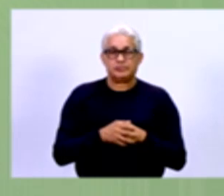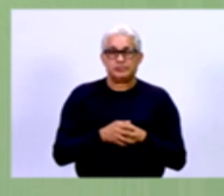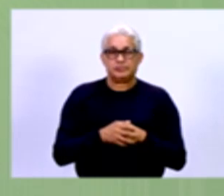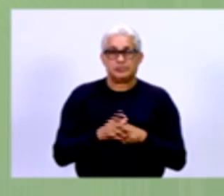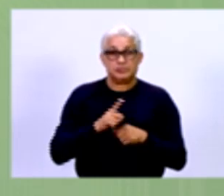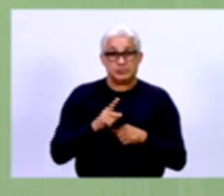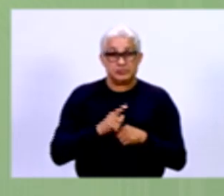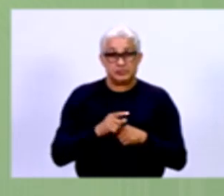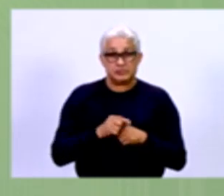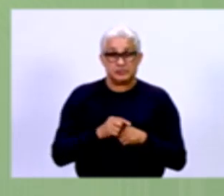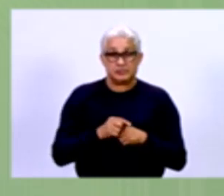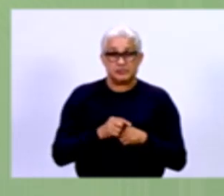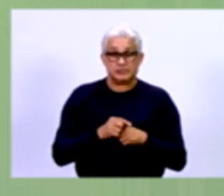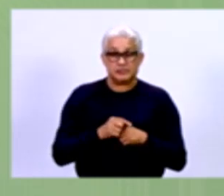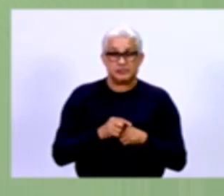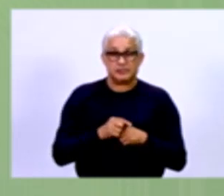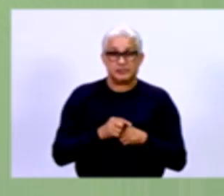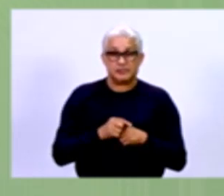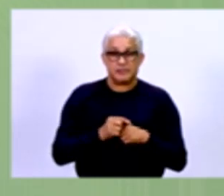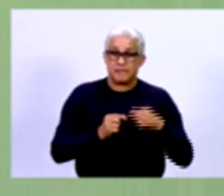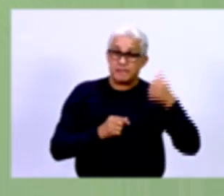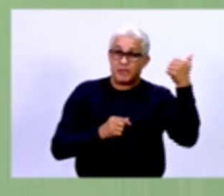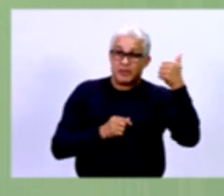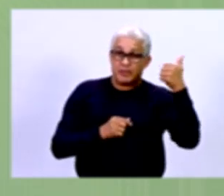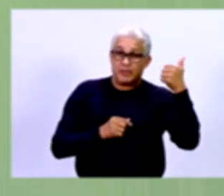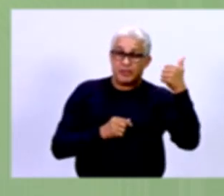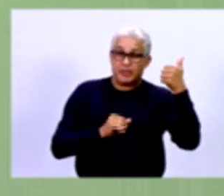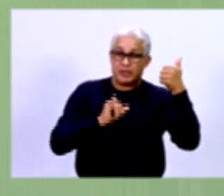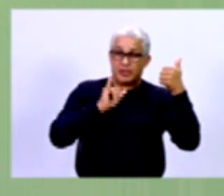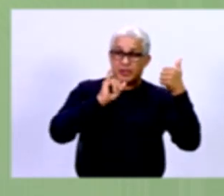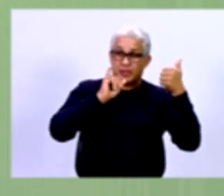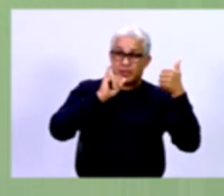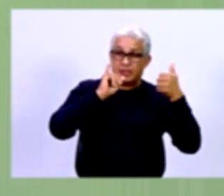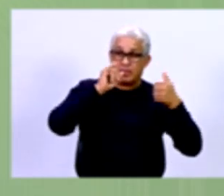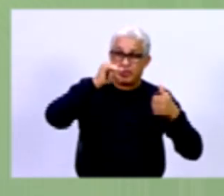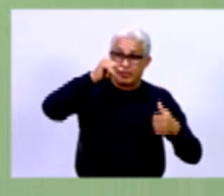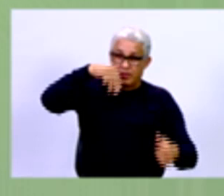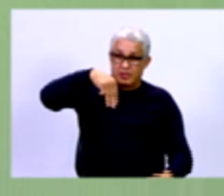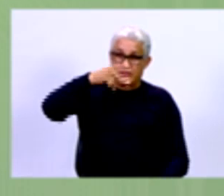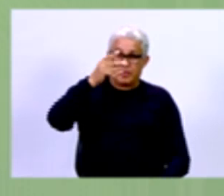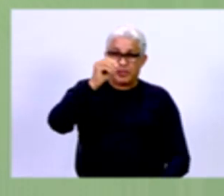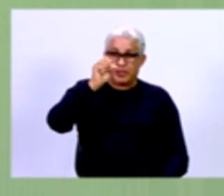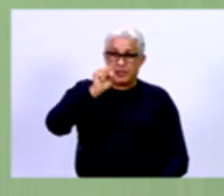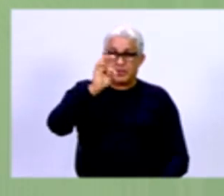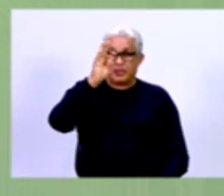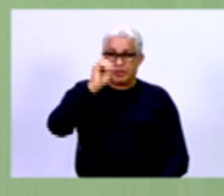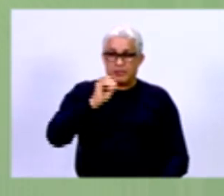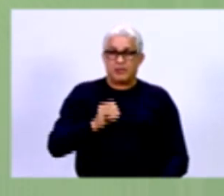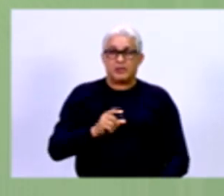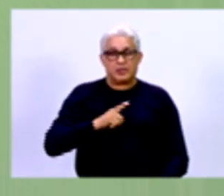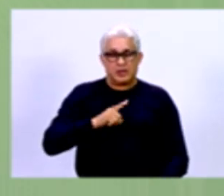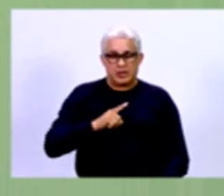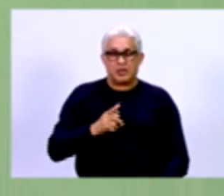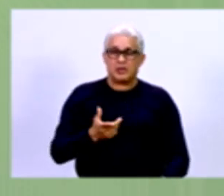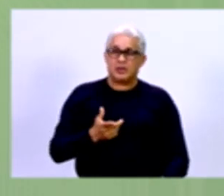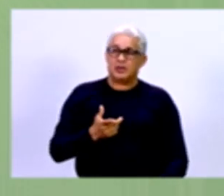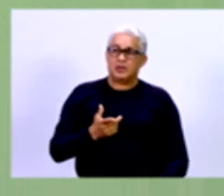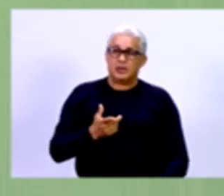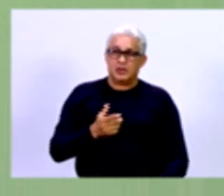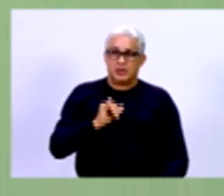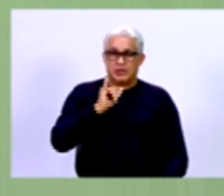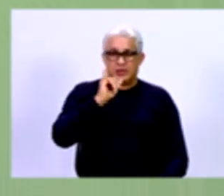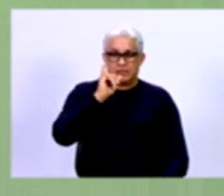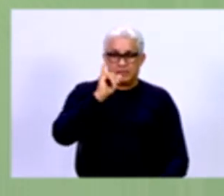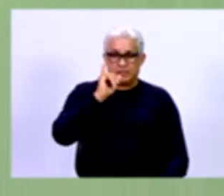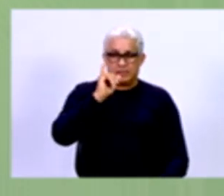nossa fonte primária de recursos, que é a arrecadação de impostos, principalmente impostos diretos. Então, a gente vai ter o imposto sobre renda, o